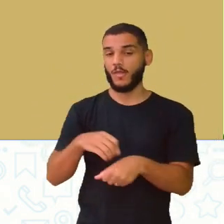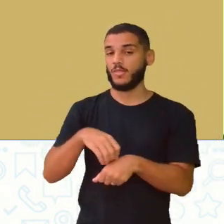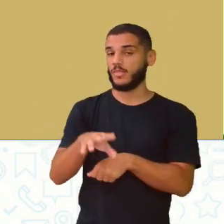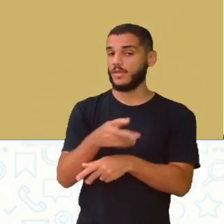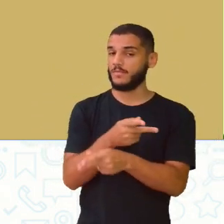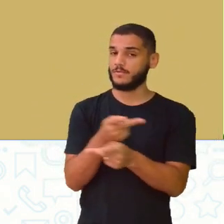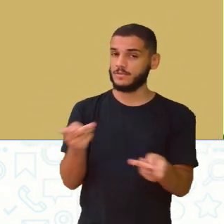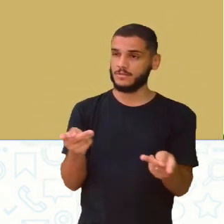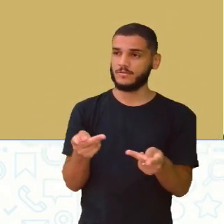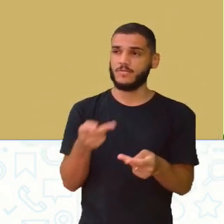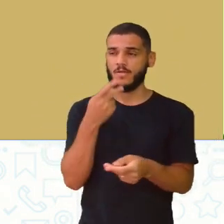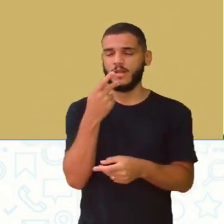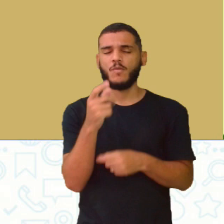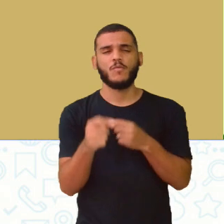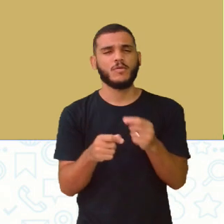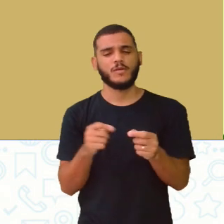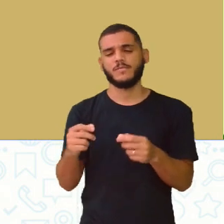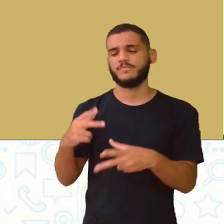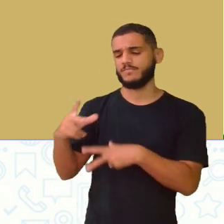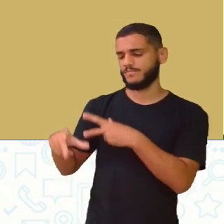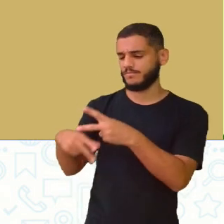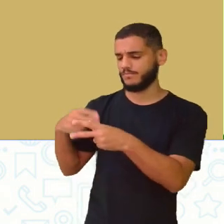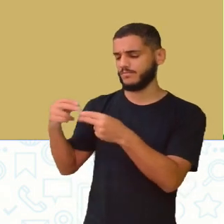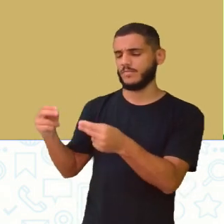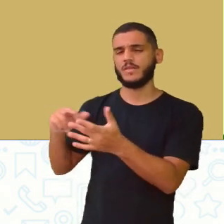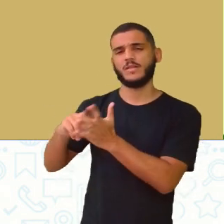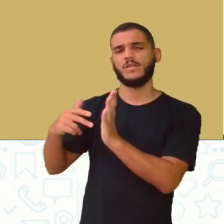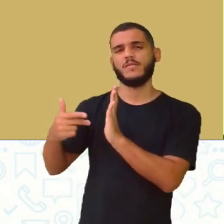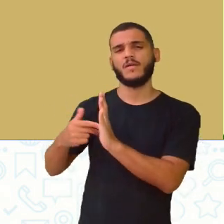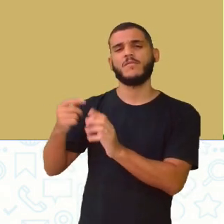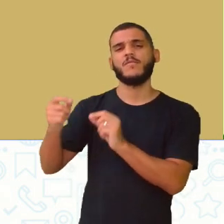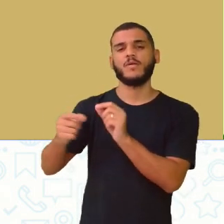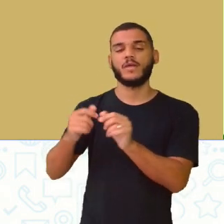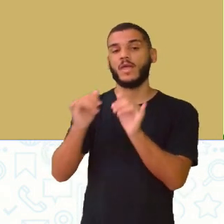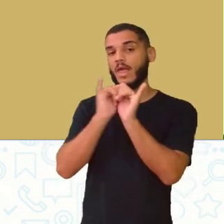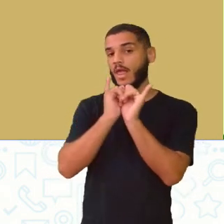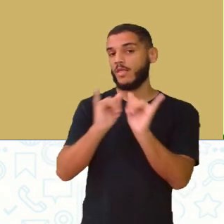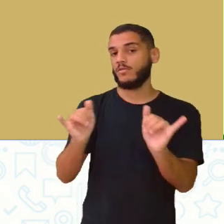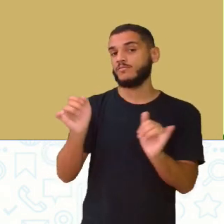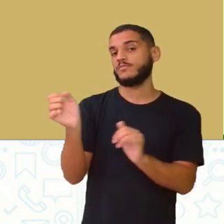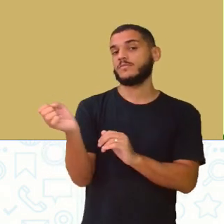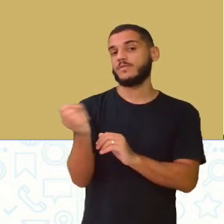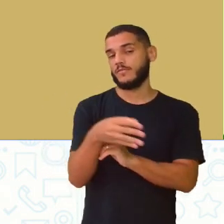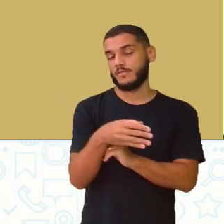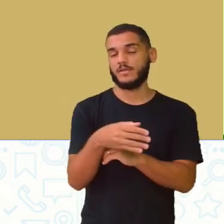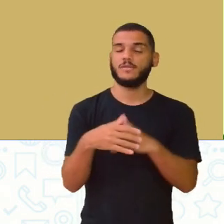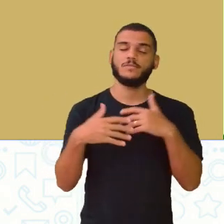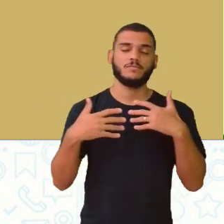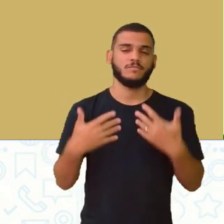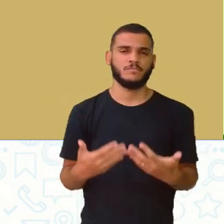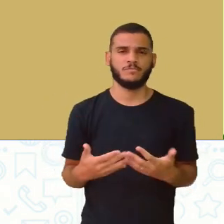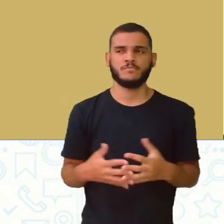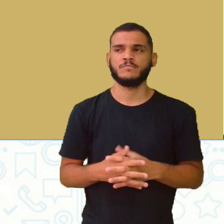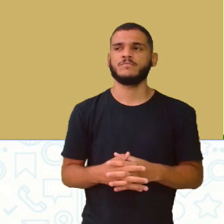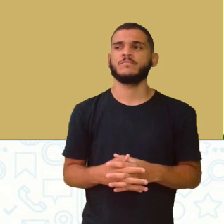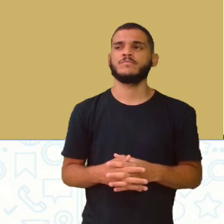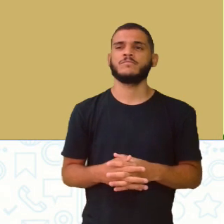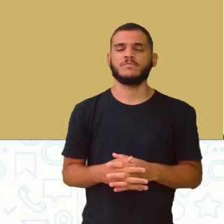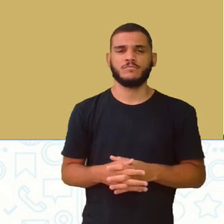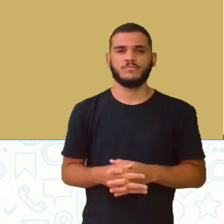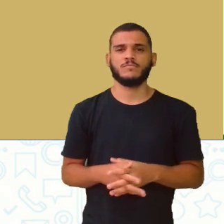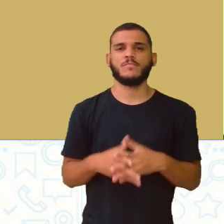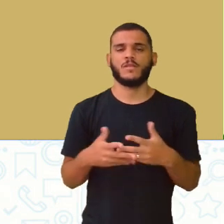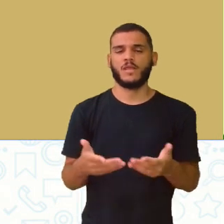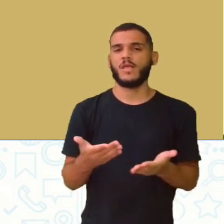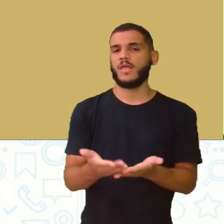assim, esses presentes eram prenúncios. Isso, né? presentes E aí premonitórios. Isso, premonitório, não é?